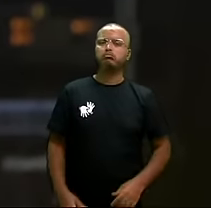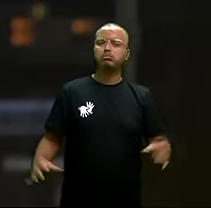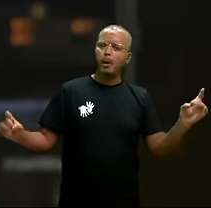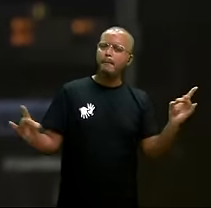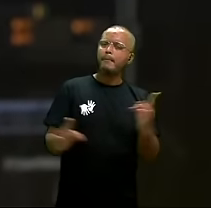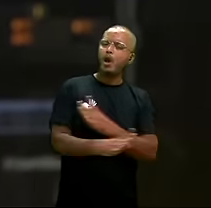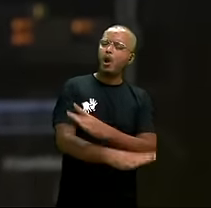Eu sou.